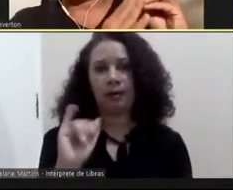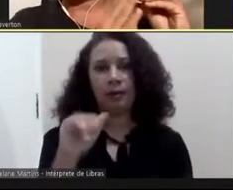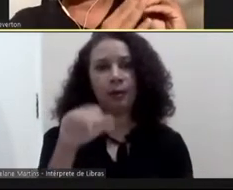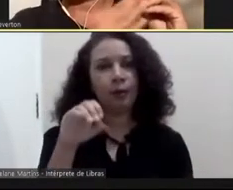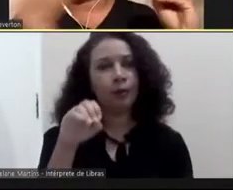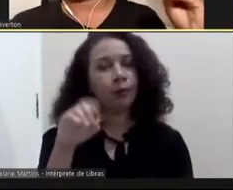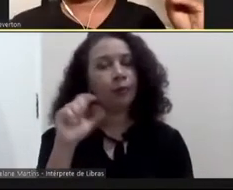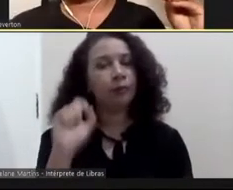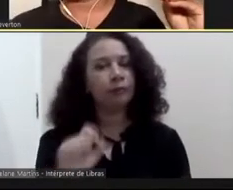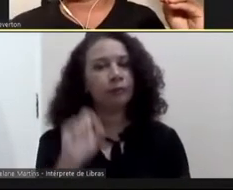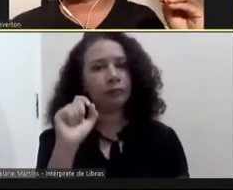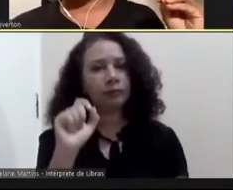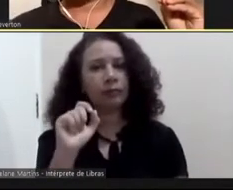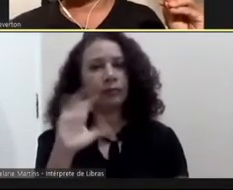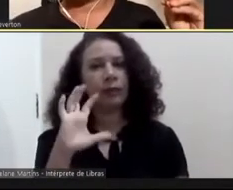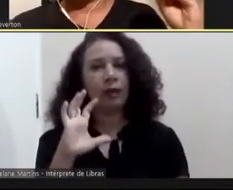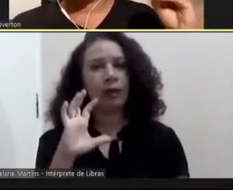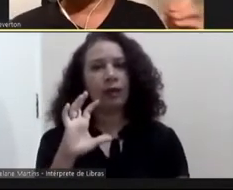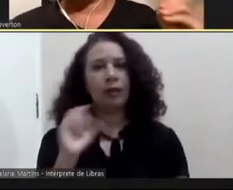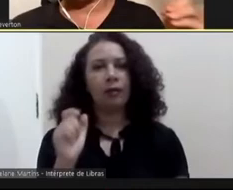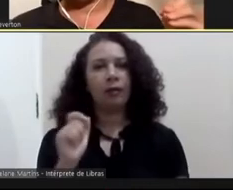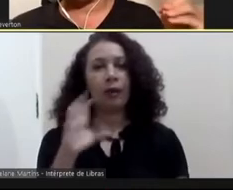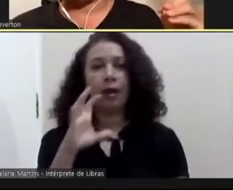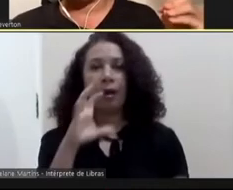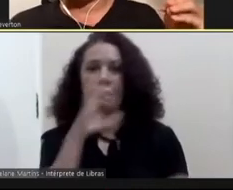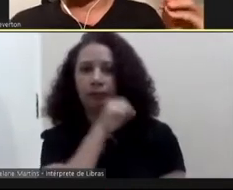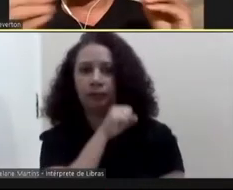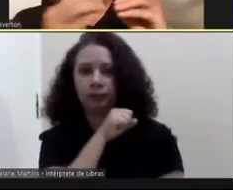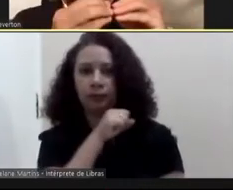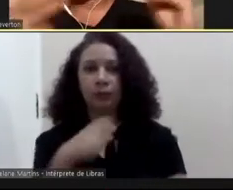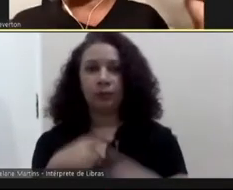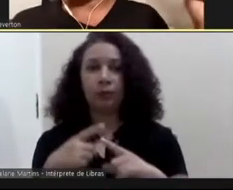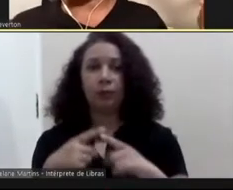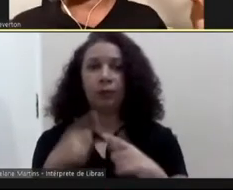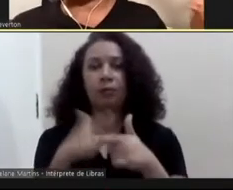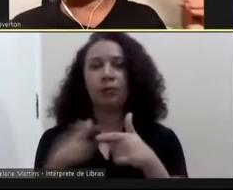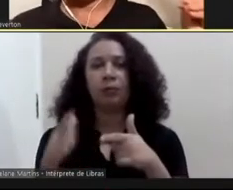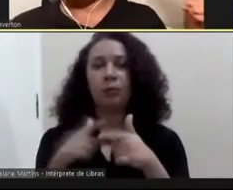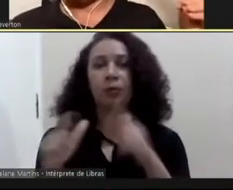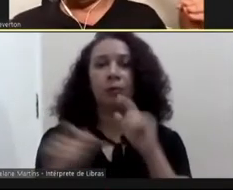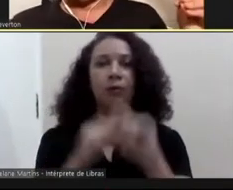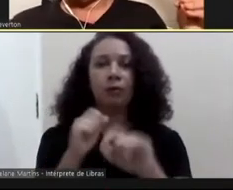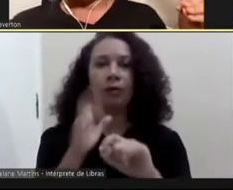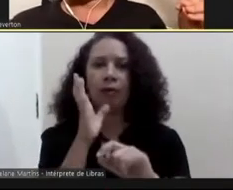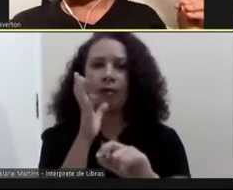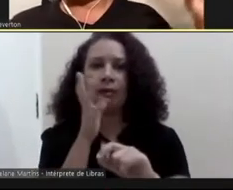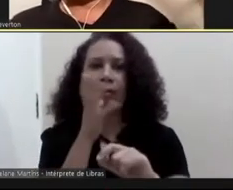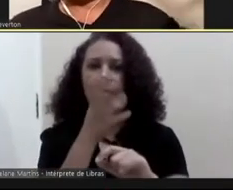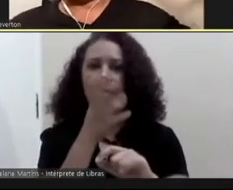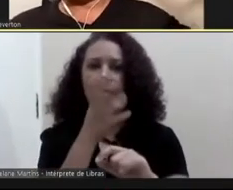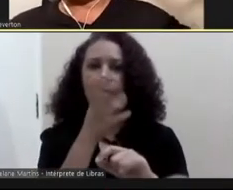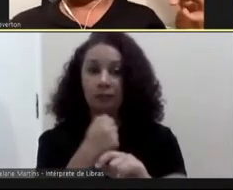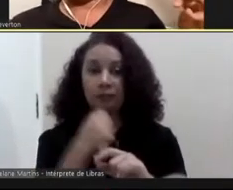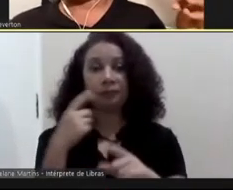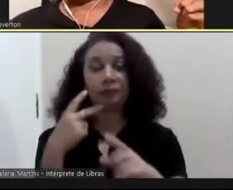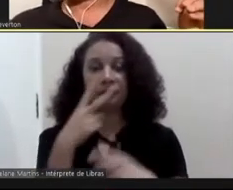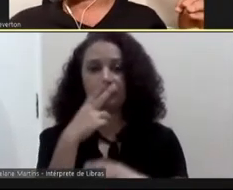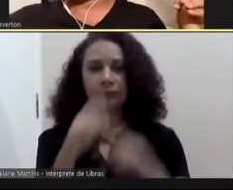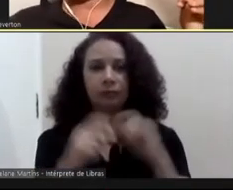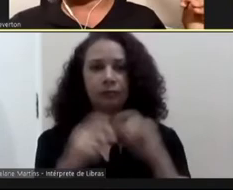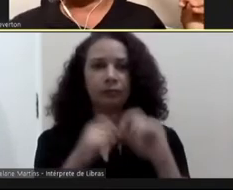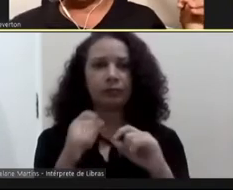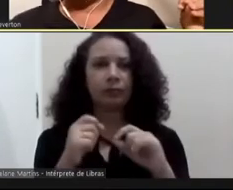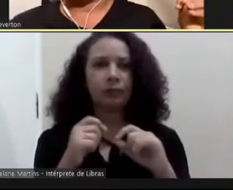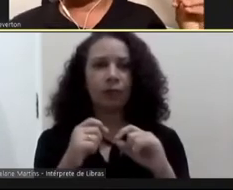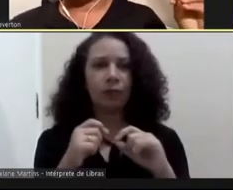que acontece aqui virar realidade rápido, porque o grande problema é essa questão temporal. Parece que aqui eles não sabem o que é